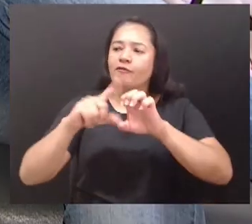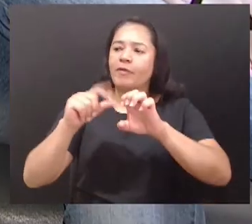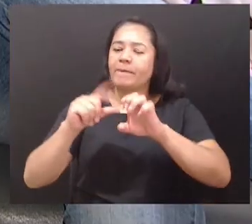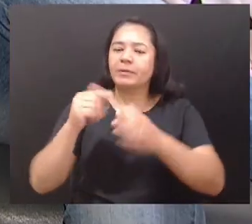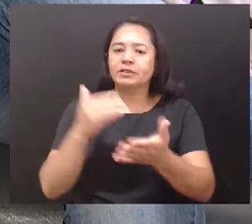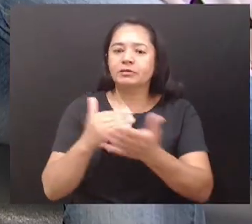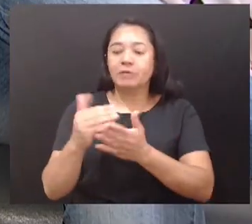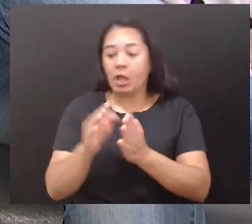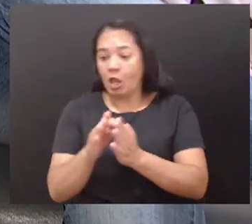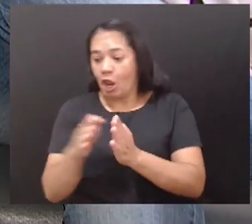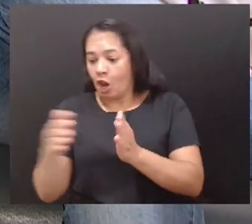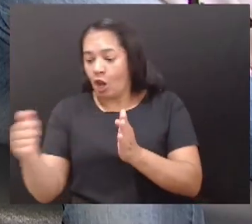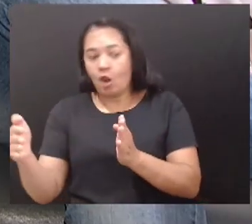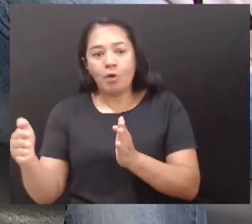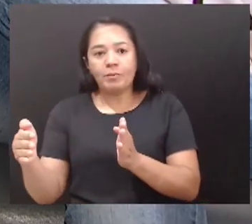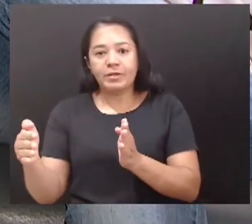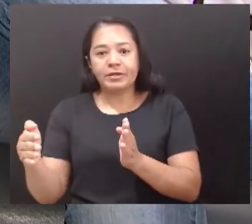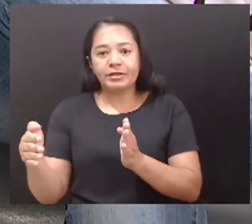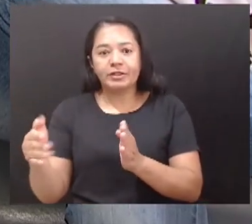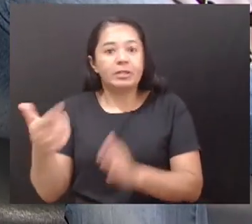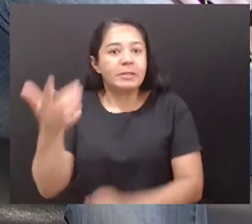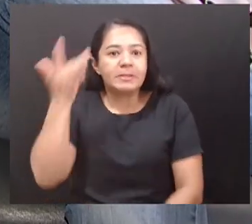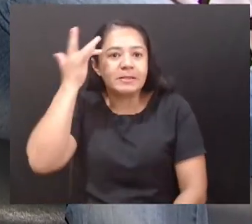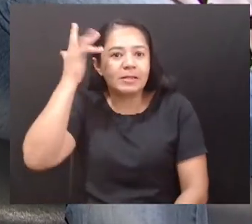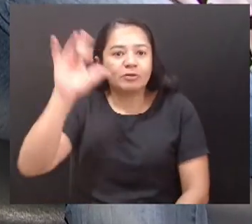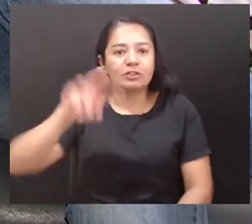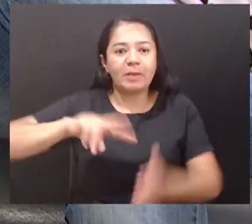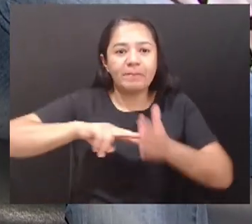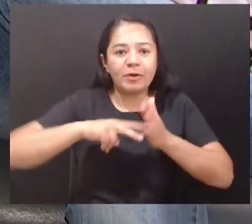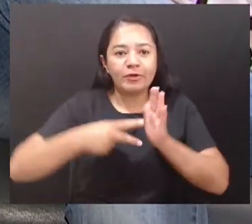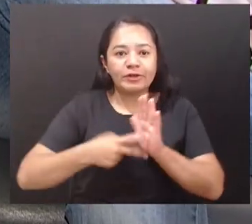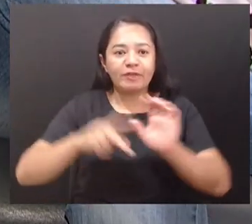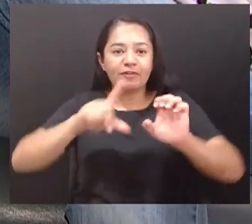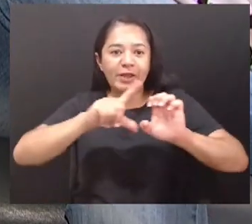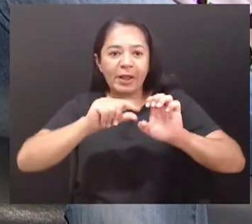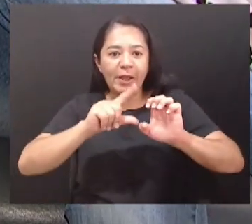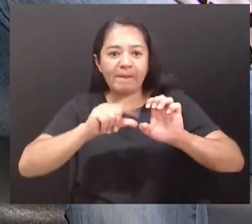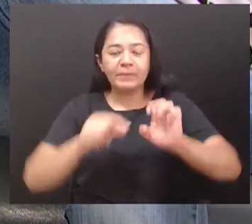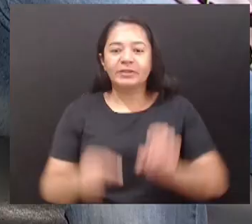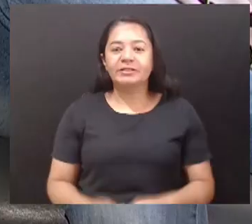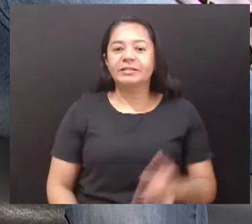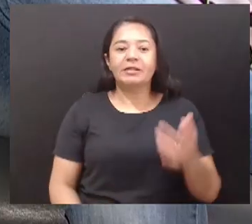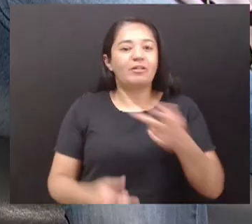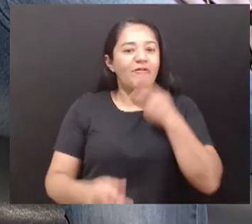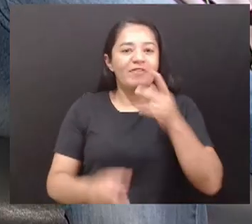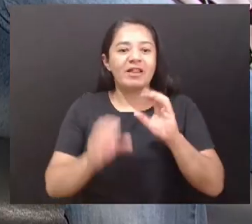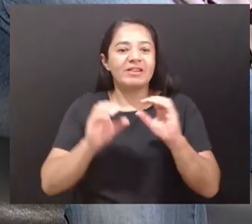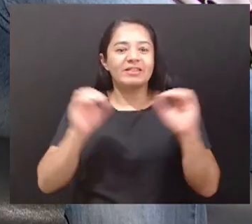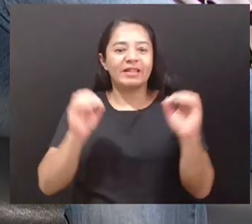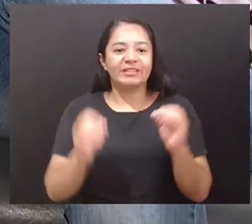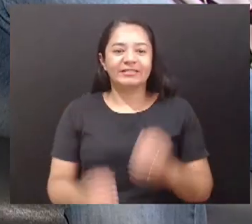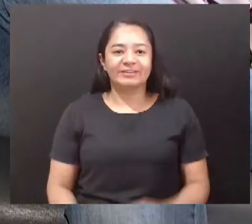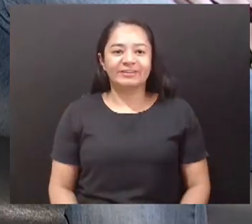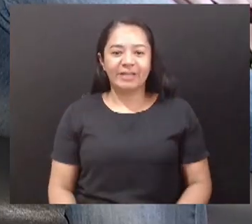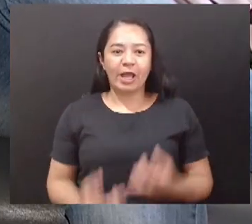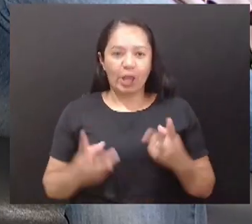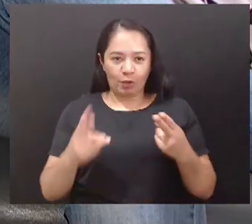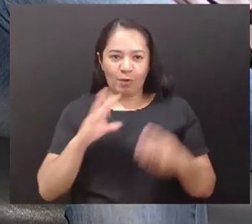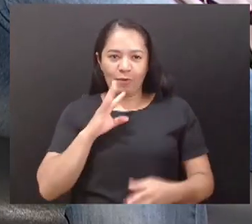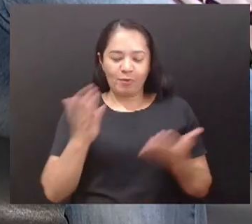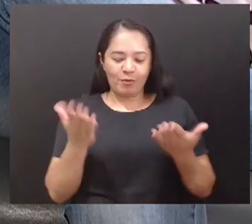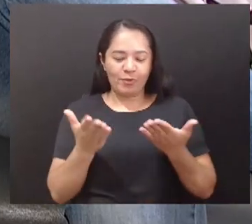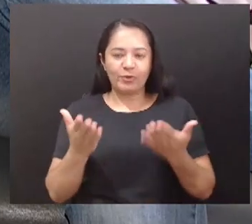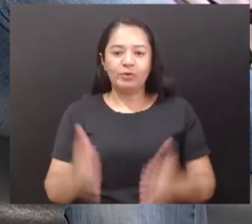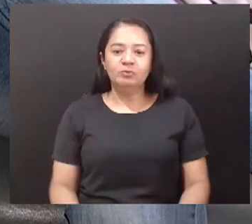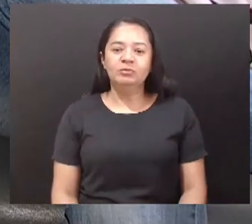com certeza nem se sabia o que era empreendedorismo, nem se falava como a gente conhece hoje, mas você falou, vou fazer isso,